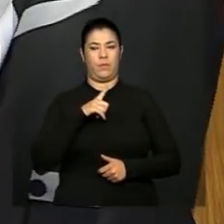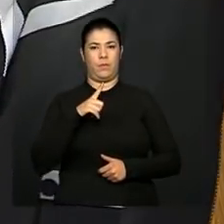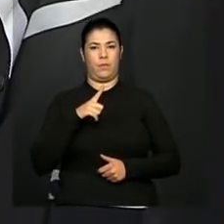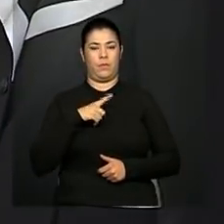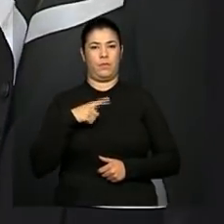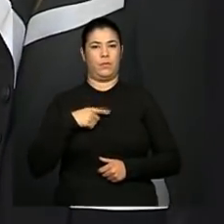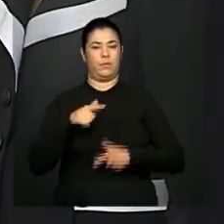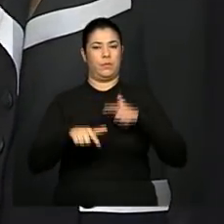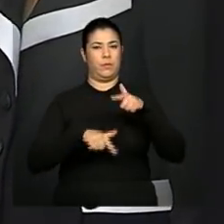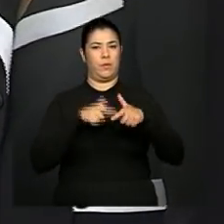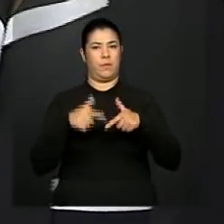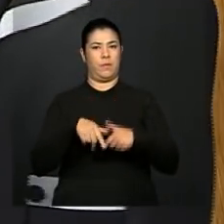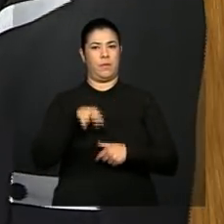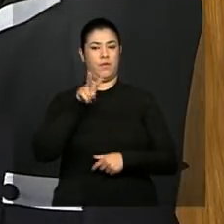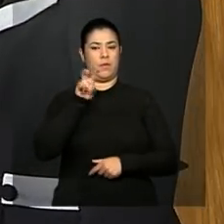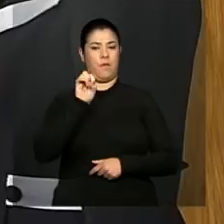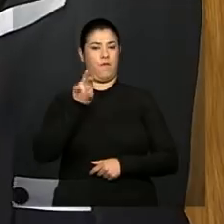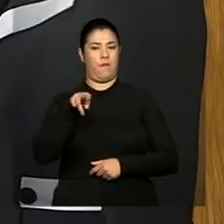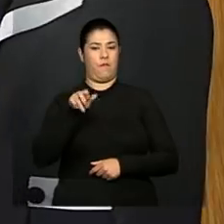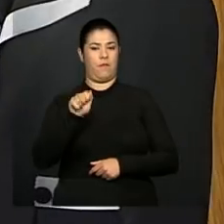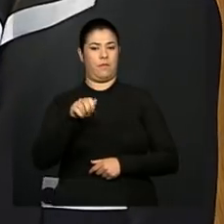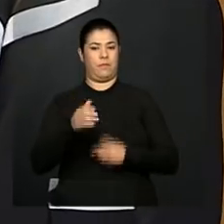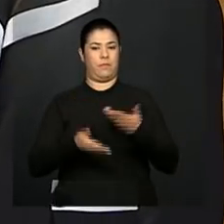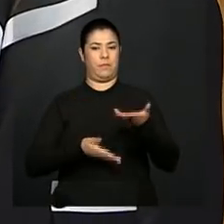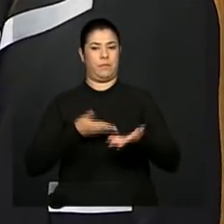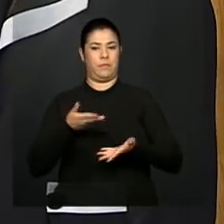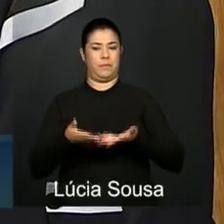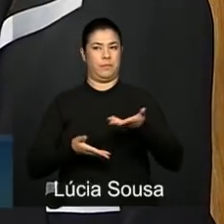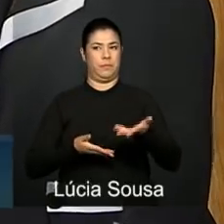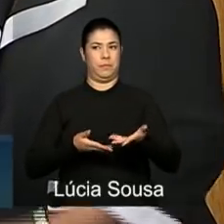de Viena sobre Relações Diplomáticas.